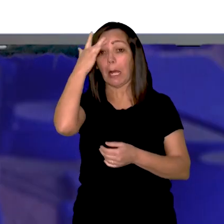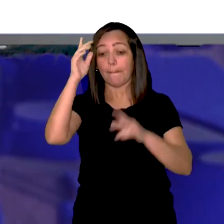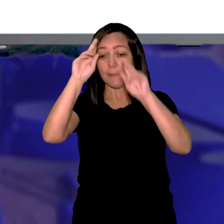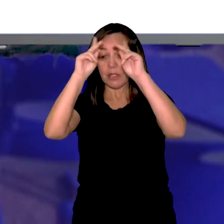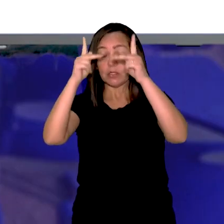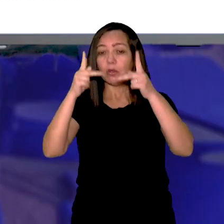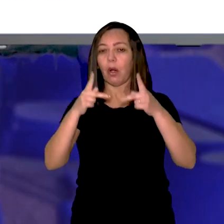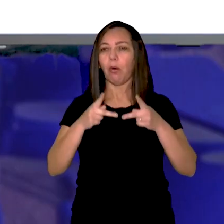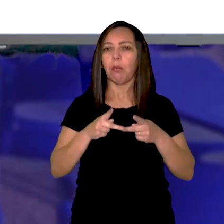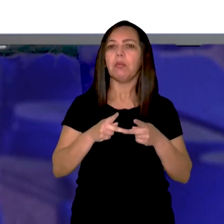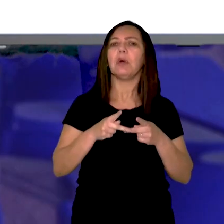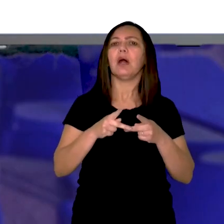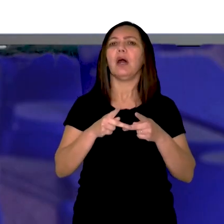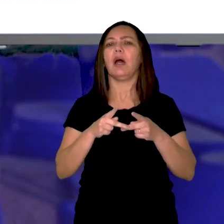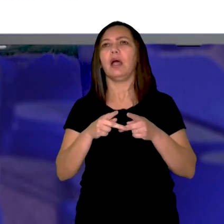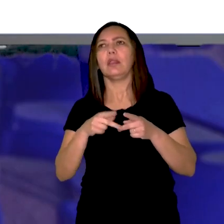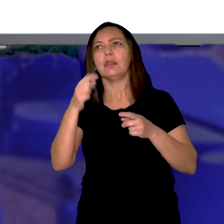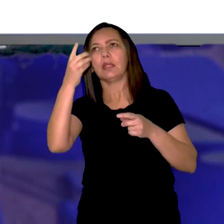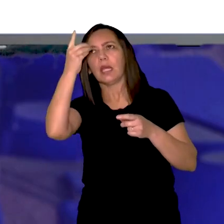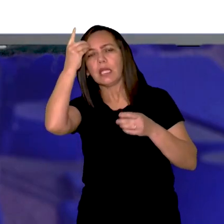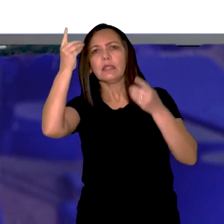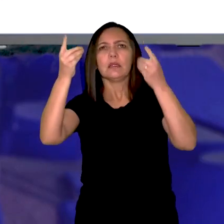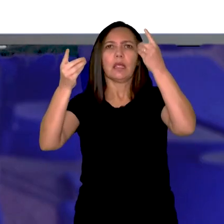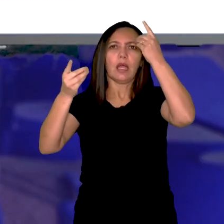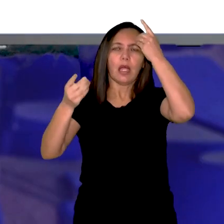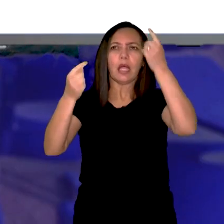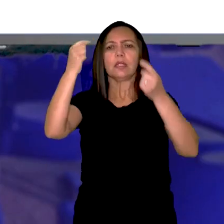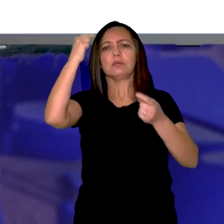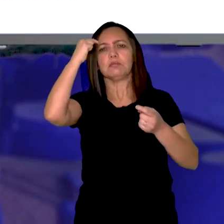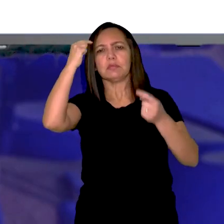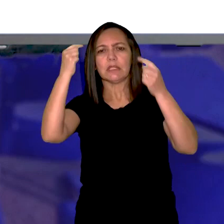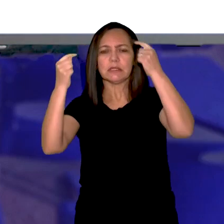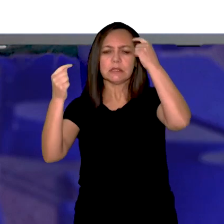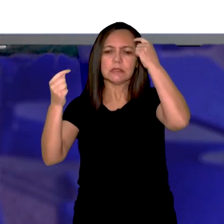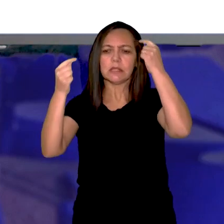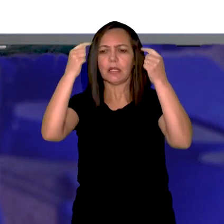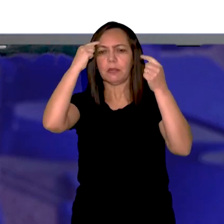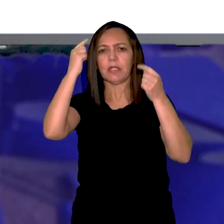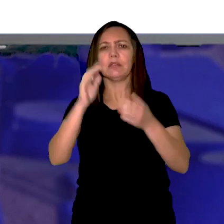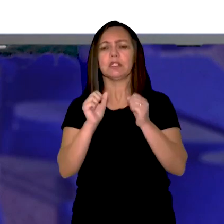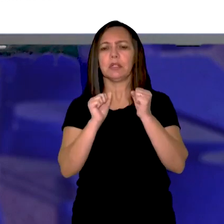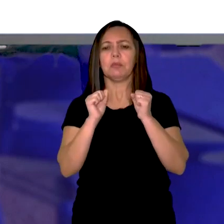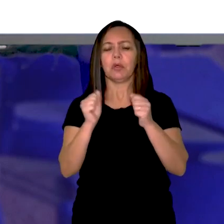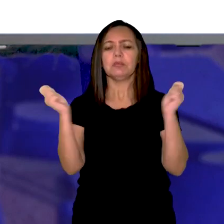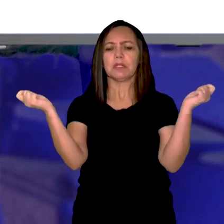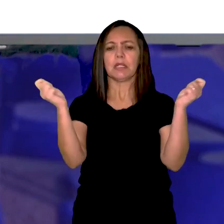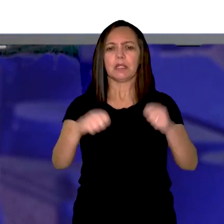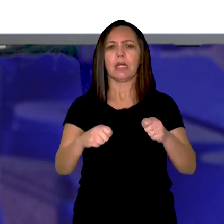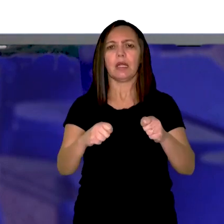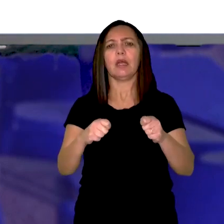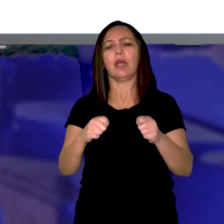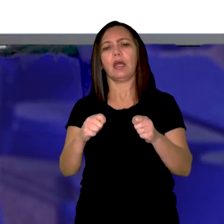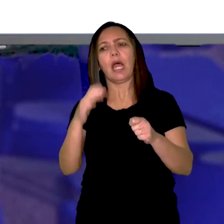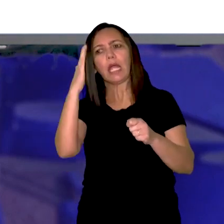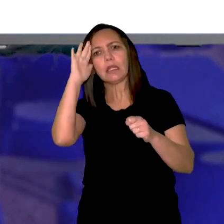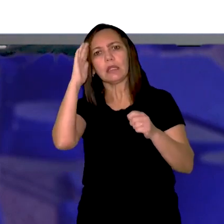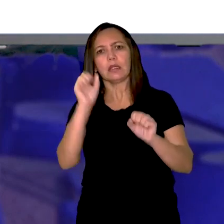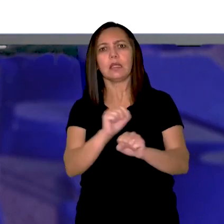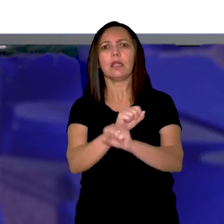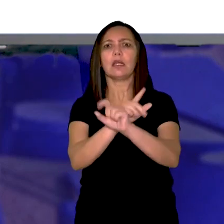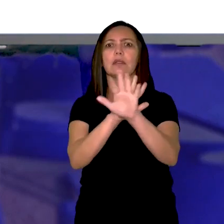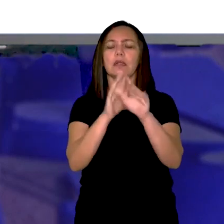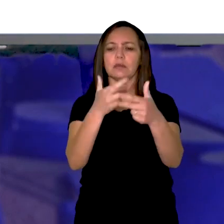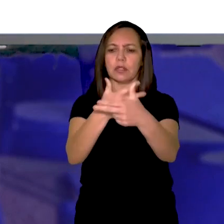cria ferramentas ou ferramentas simbólicas que o possibilitam estabelecer uma conexão